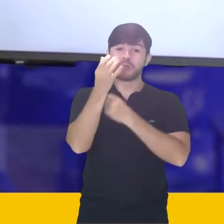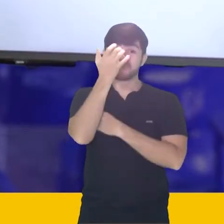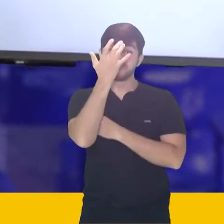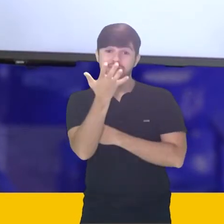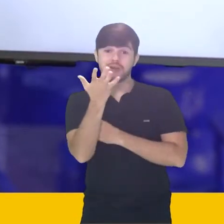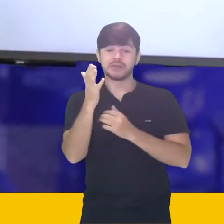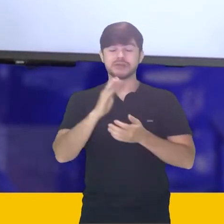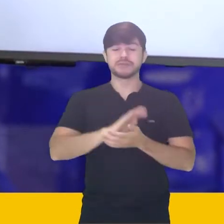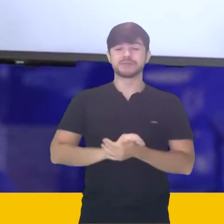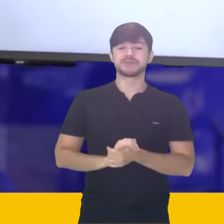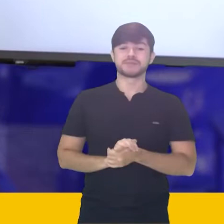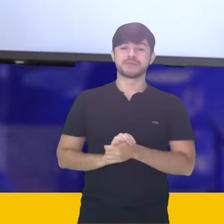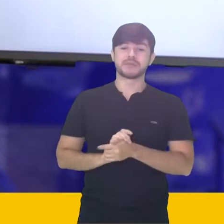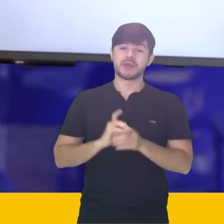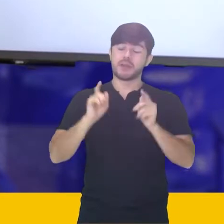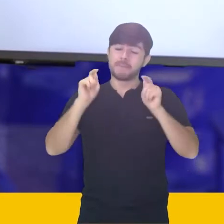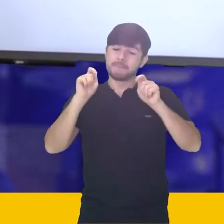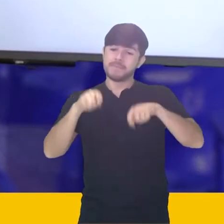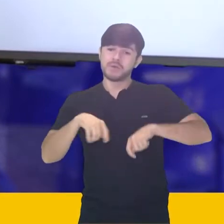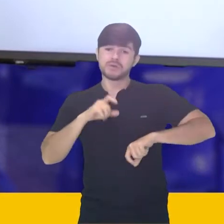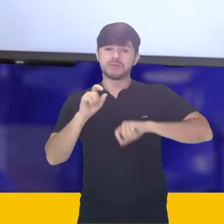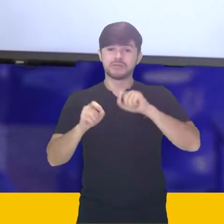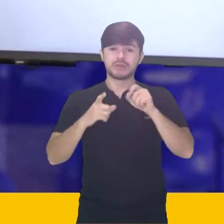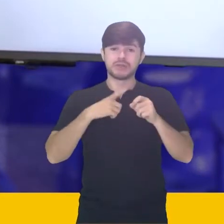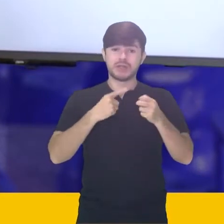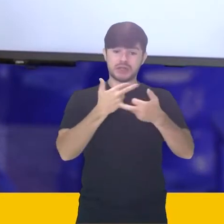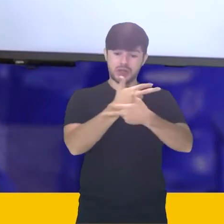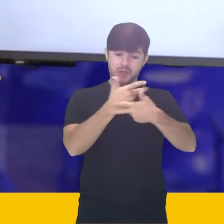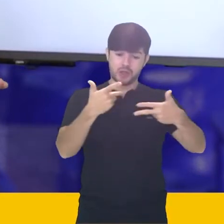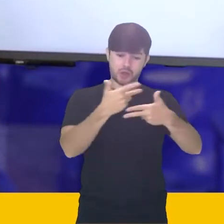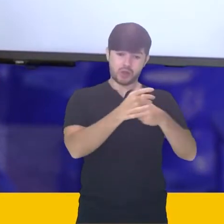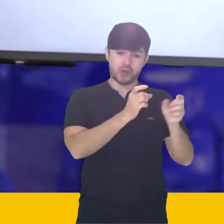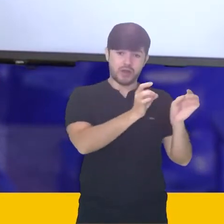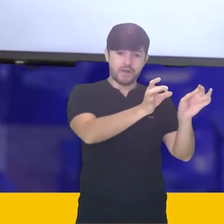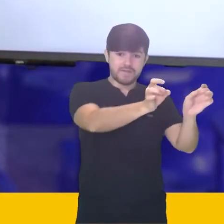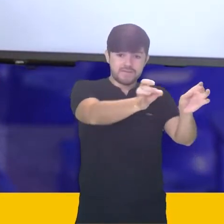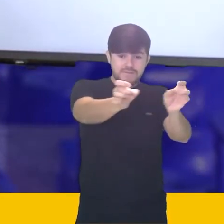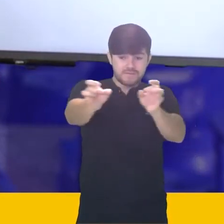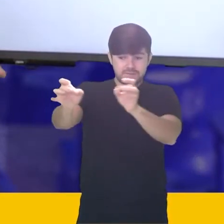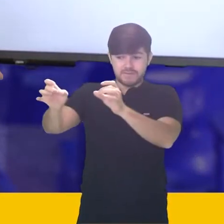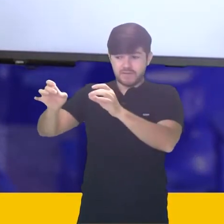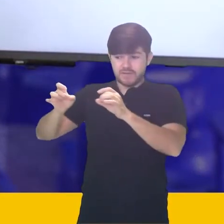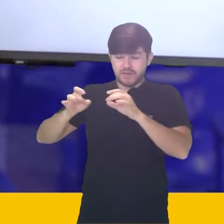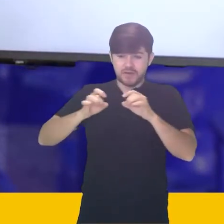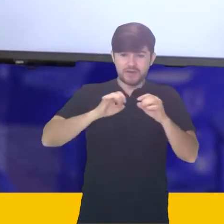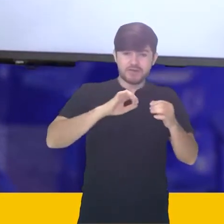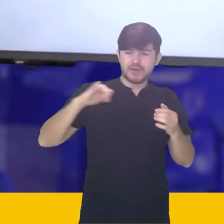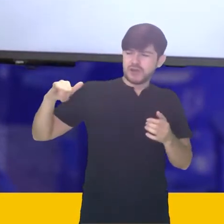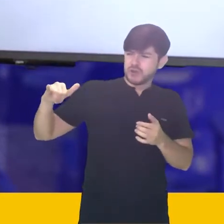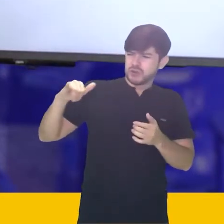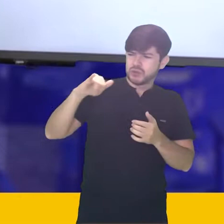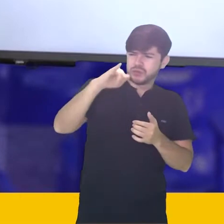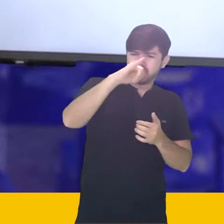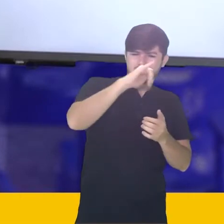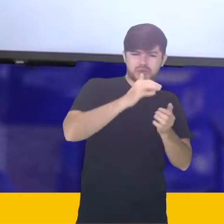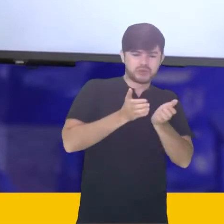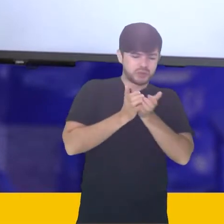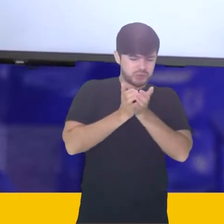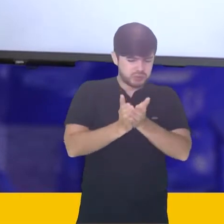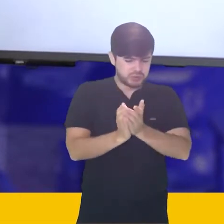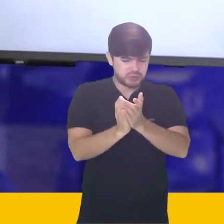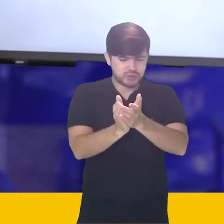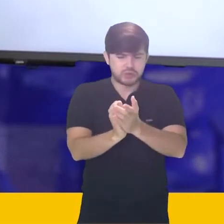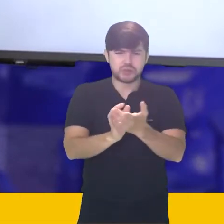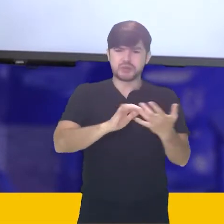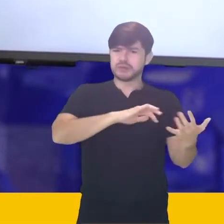tá? A gente falou que tem mais mercadoria rolando por aí, a mercadoria está indo pelos mares, está indo de avião, e aí para ela poder chegar